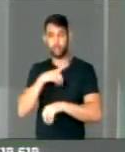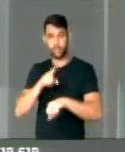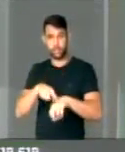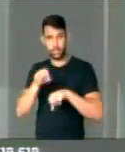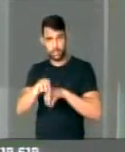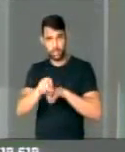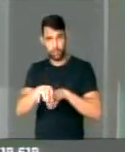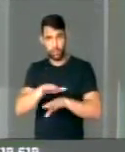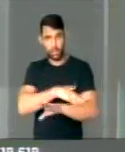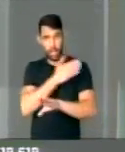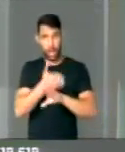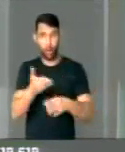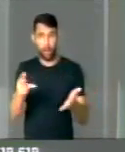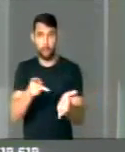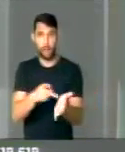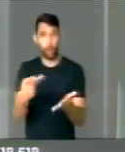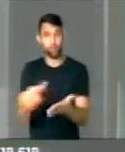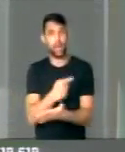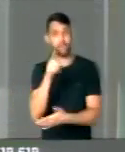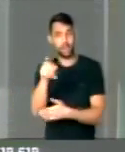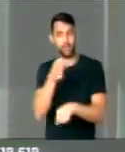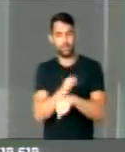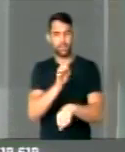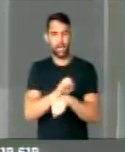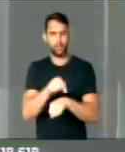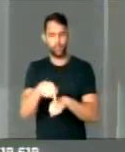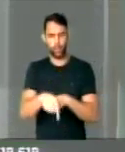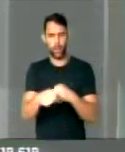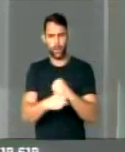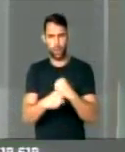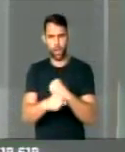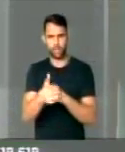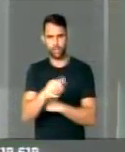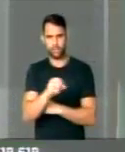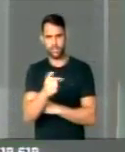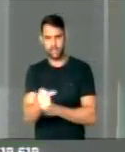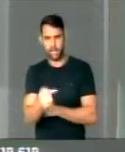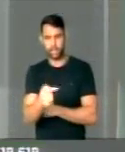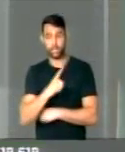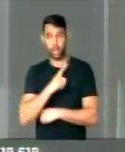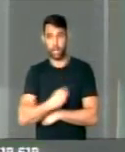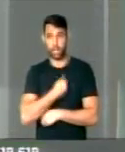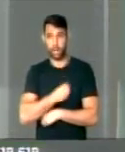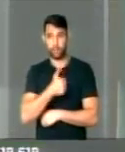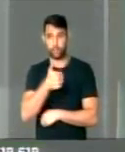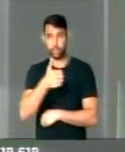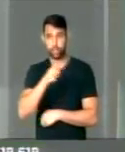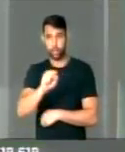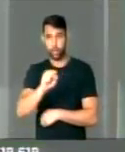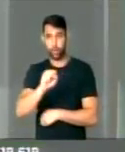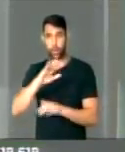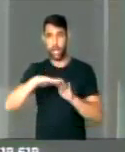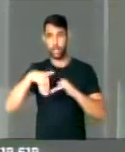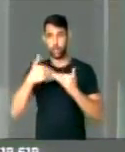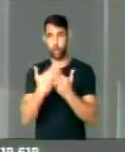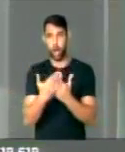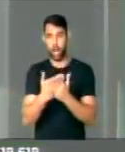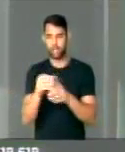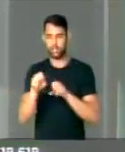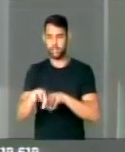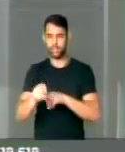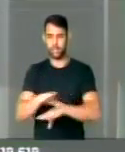no Maranhão hoje é uma realidade. Este ano de 2017, nós teremos 18 escolas